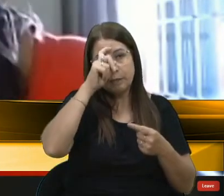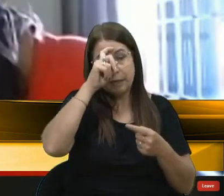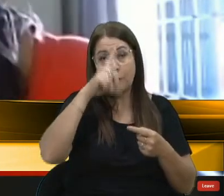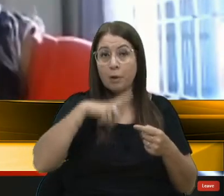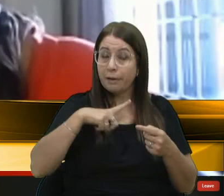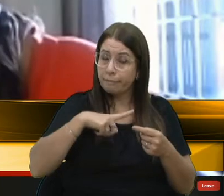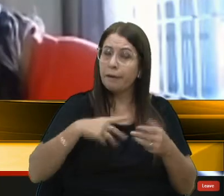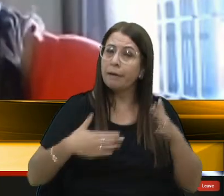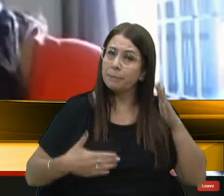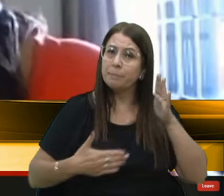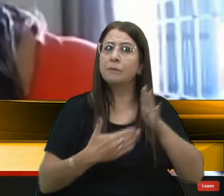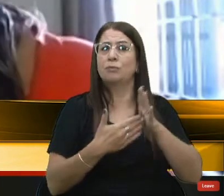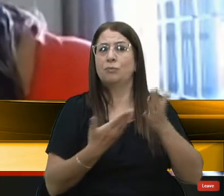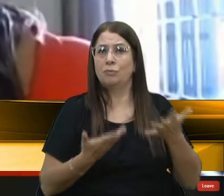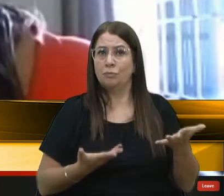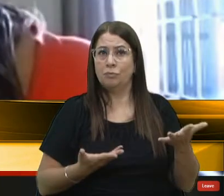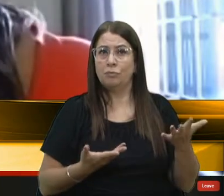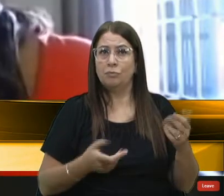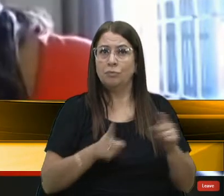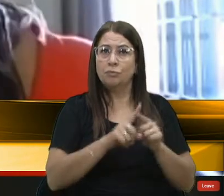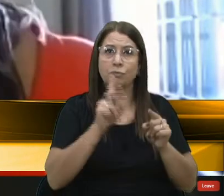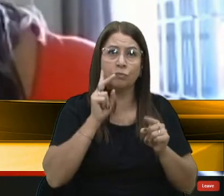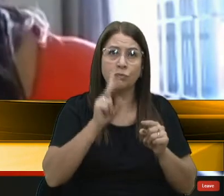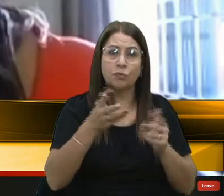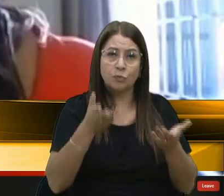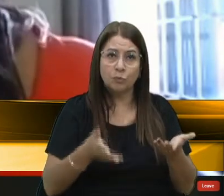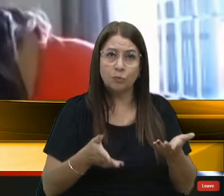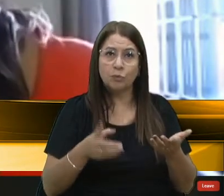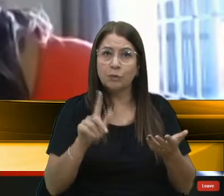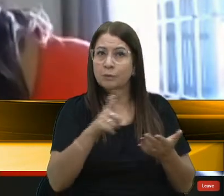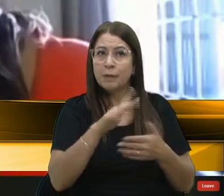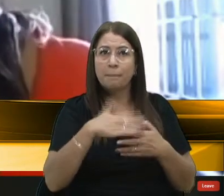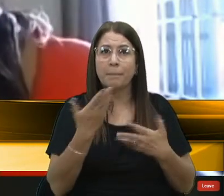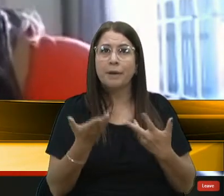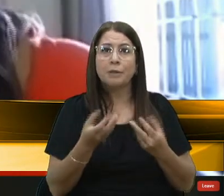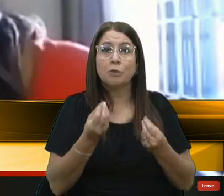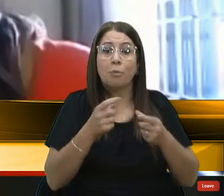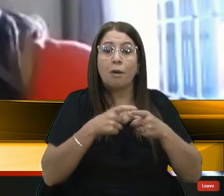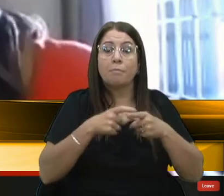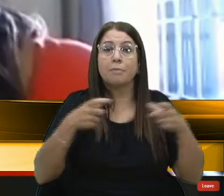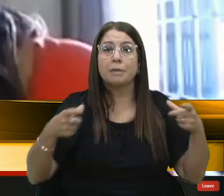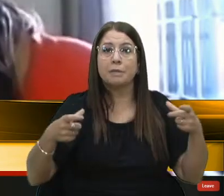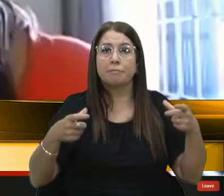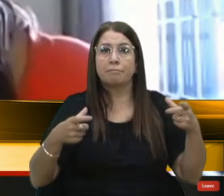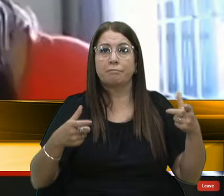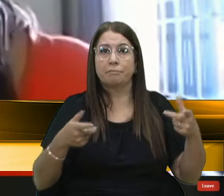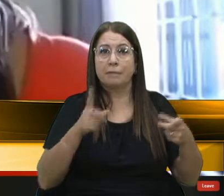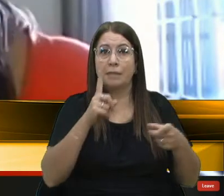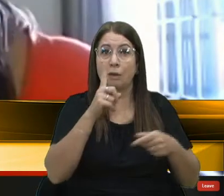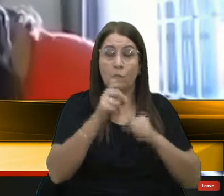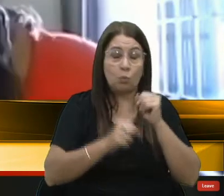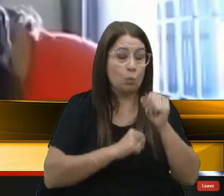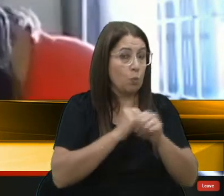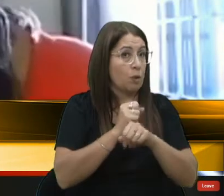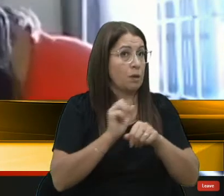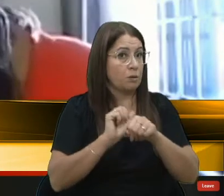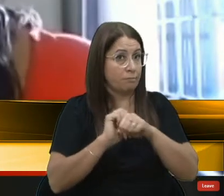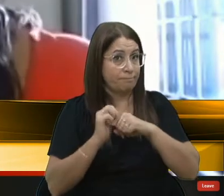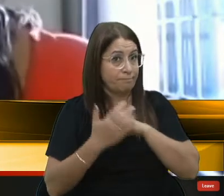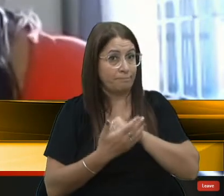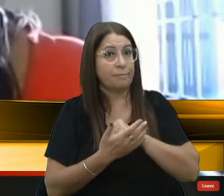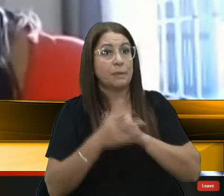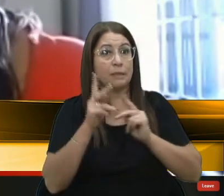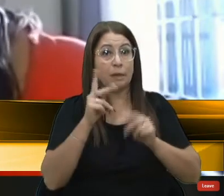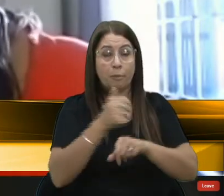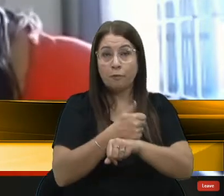limite. E o que a gente está vendo é que hoje a gente não tem mais como ampliar. A gente está há um ano com pandemia, né? As pessoas,